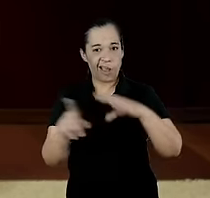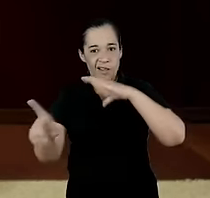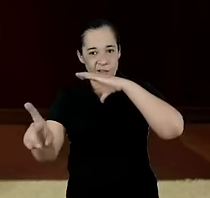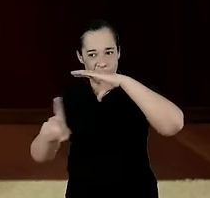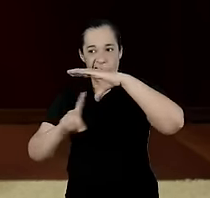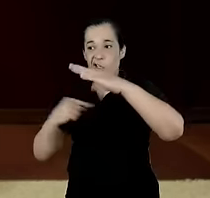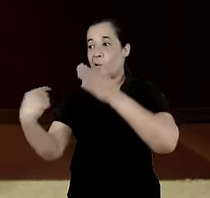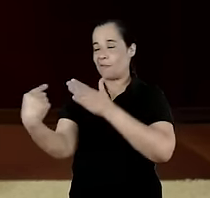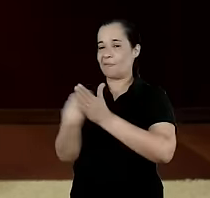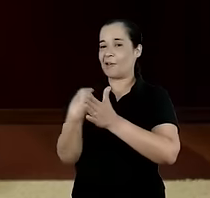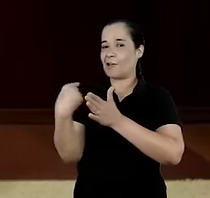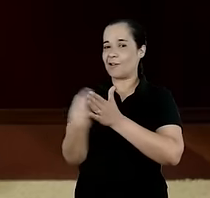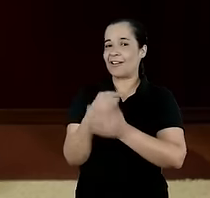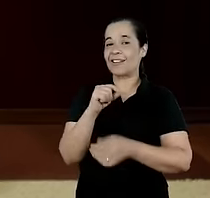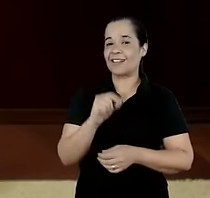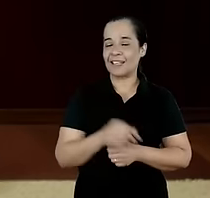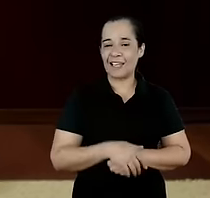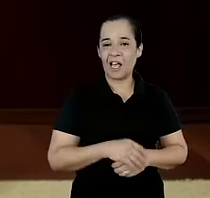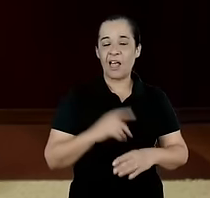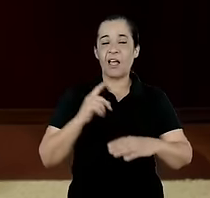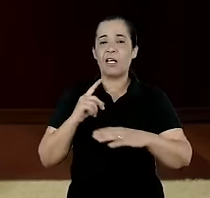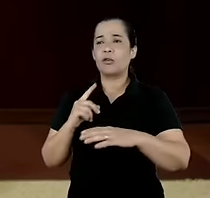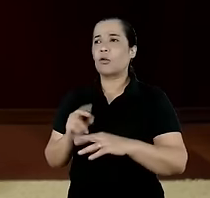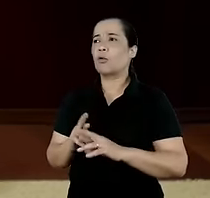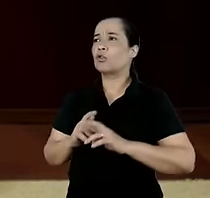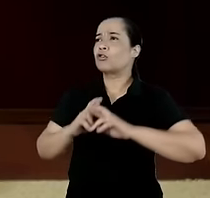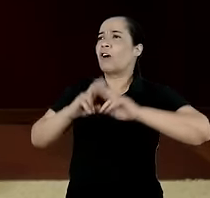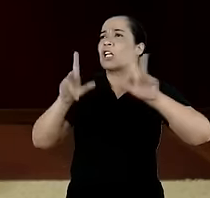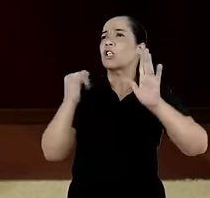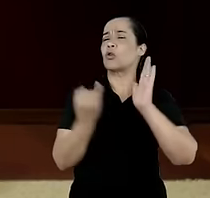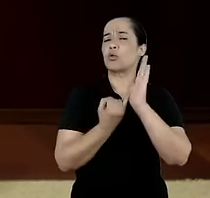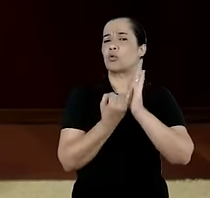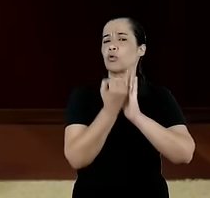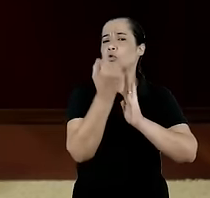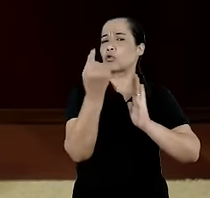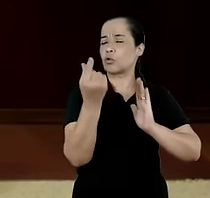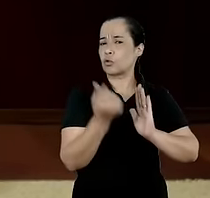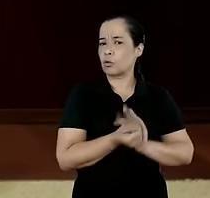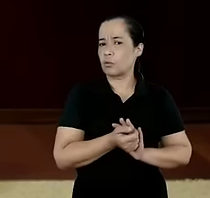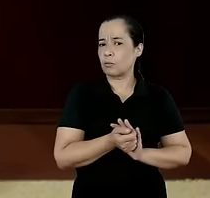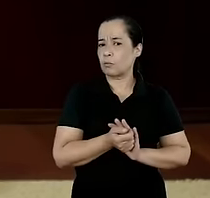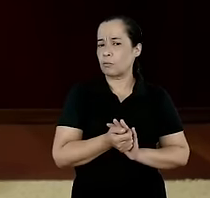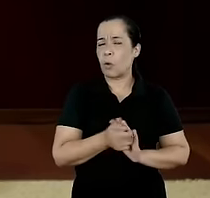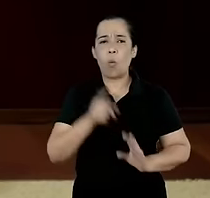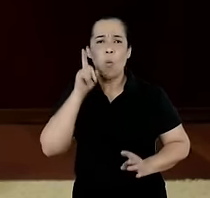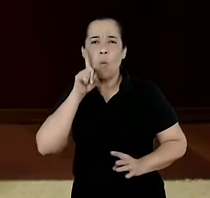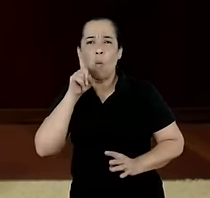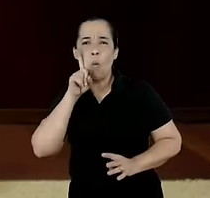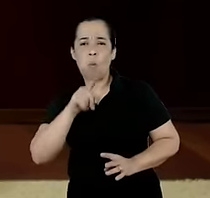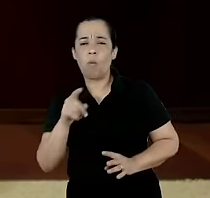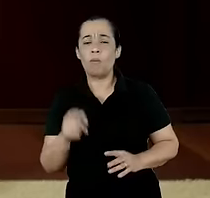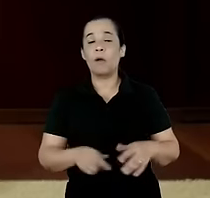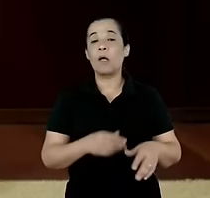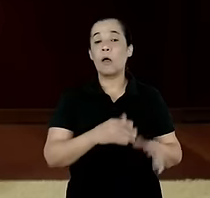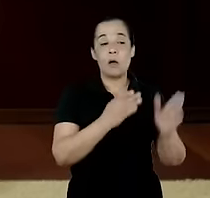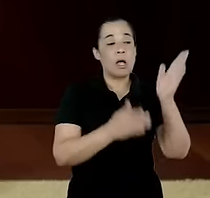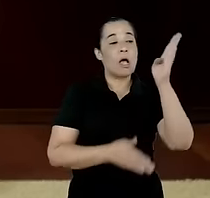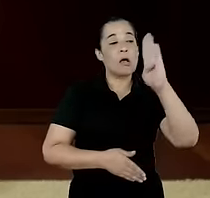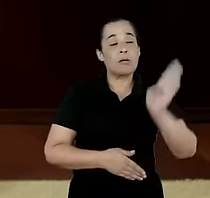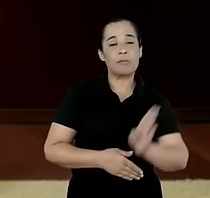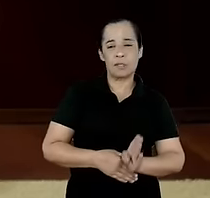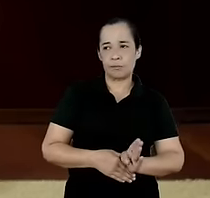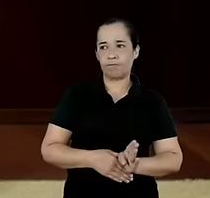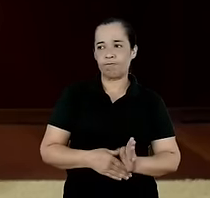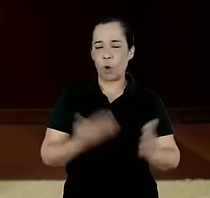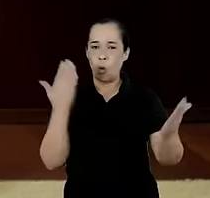eh o diferencial de juros né porque entre Brasil e Estados Unidos porque eles ainda tão finalizando o